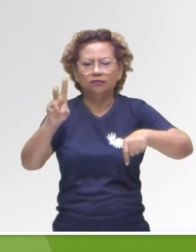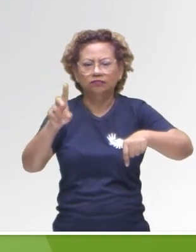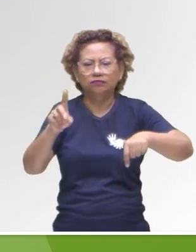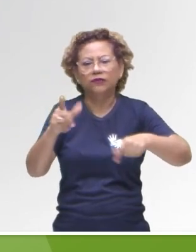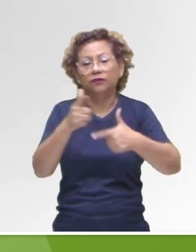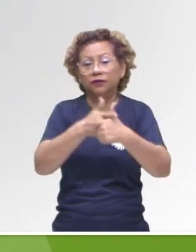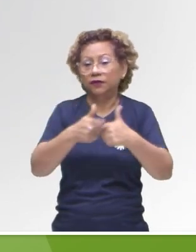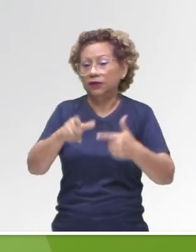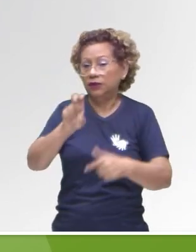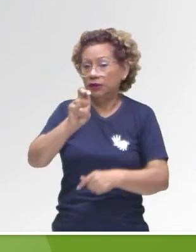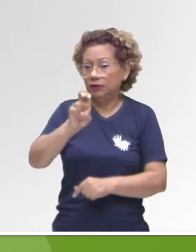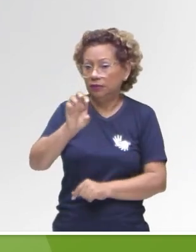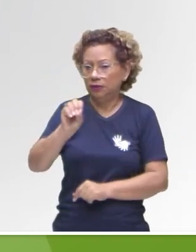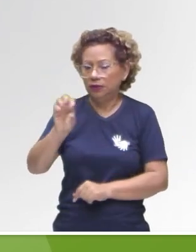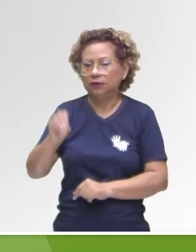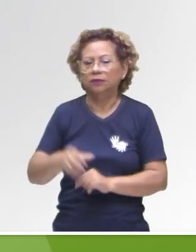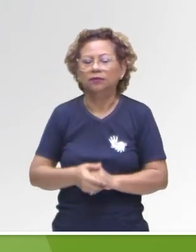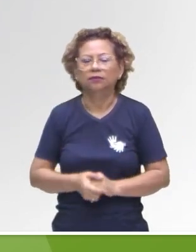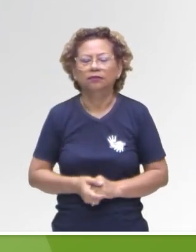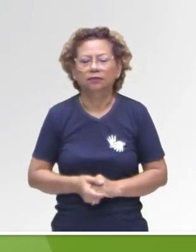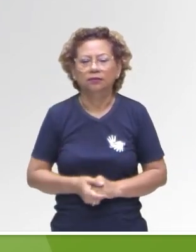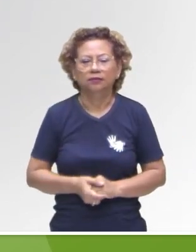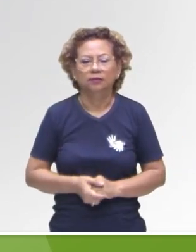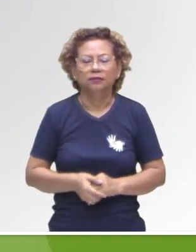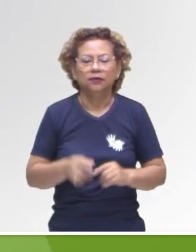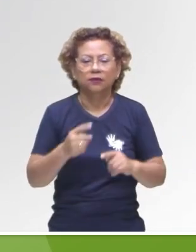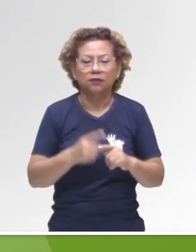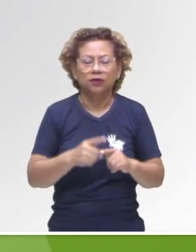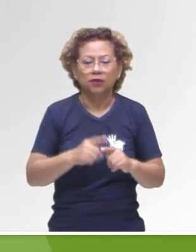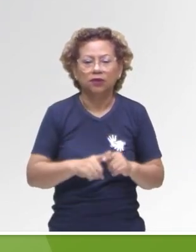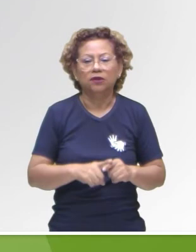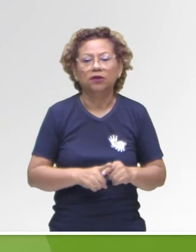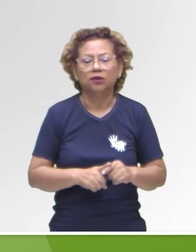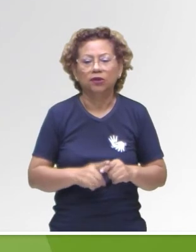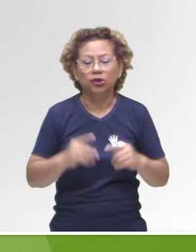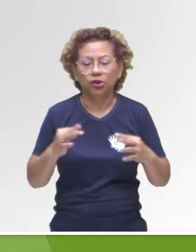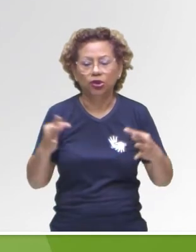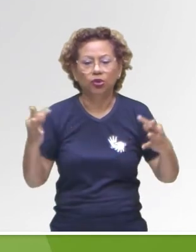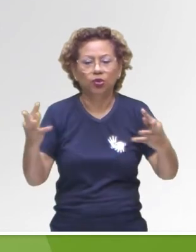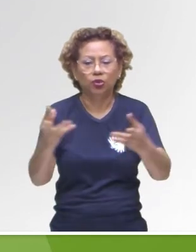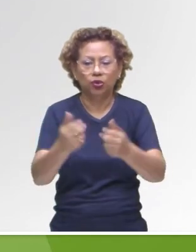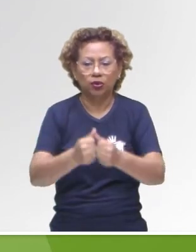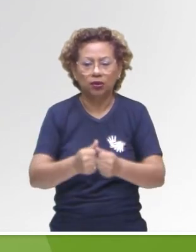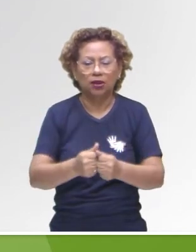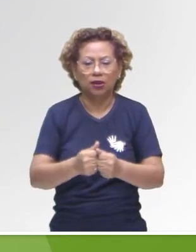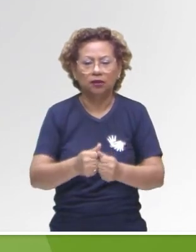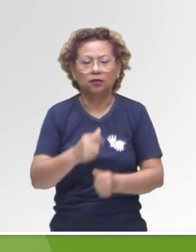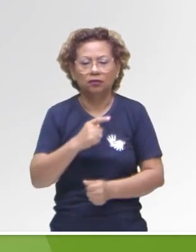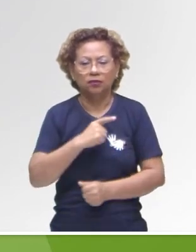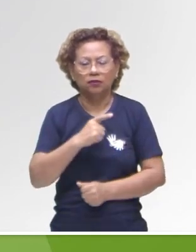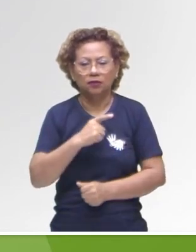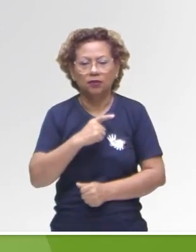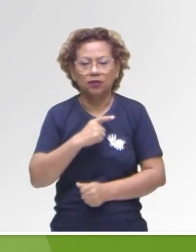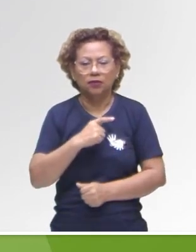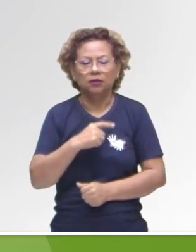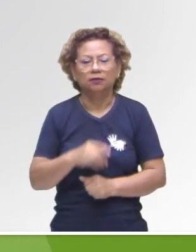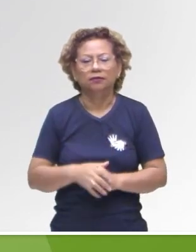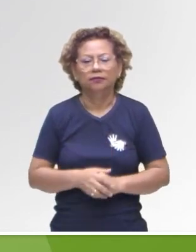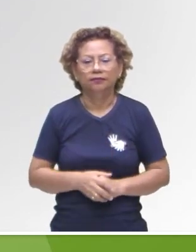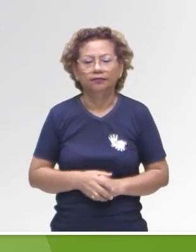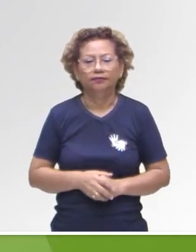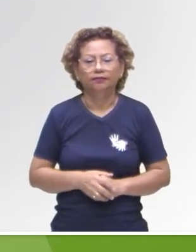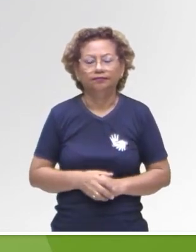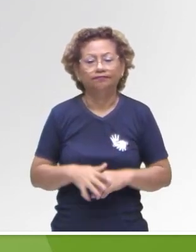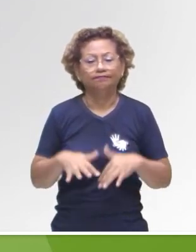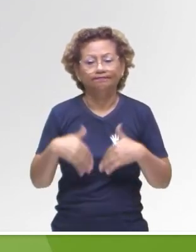Né? O valor de um capacitor apenas dividido pelo número total de capacitores associados. E essa expressão ela serve